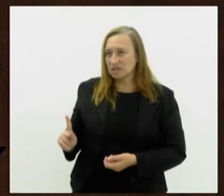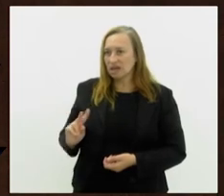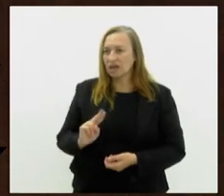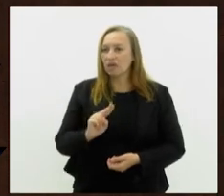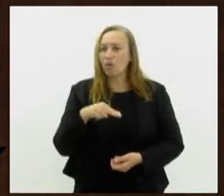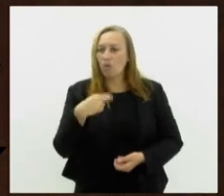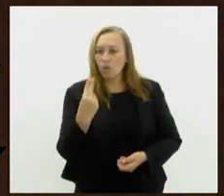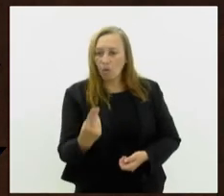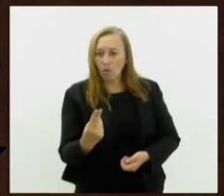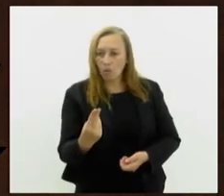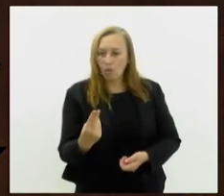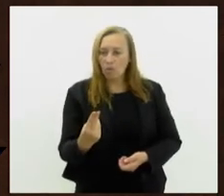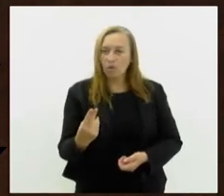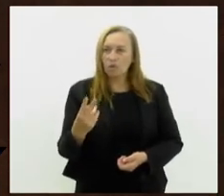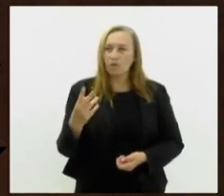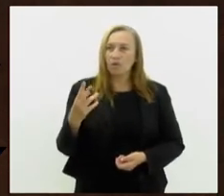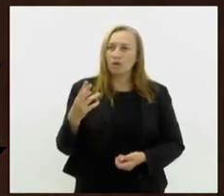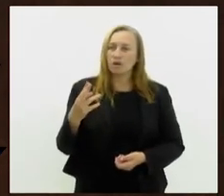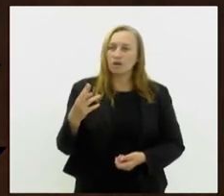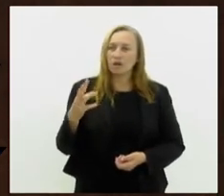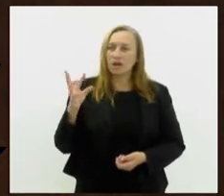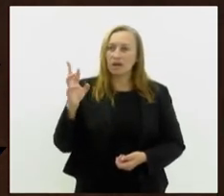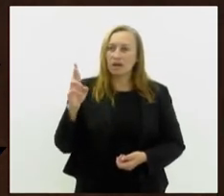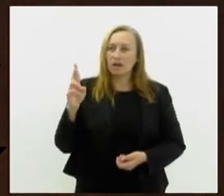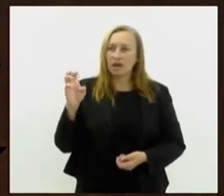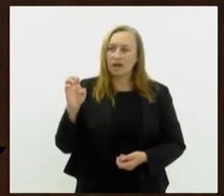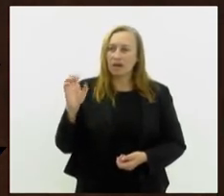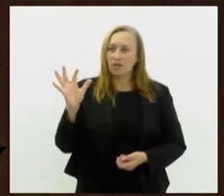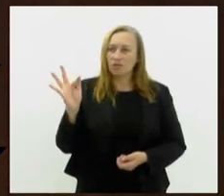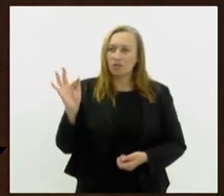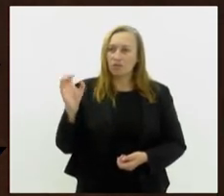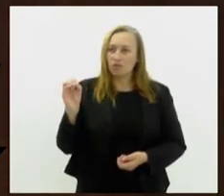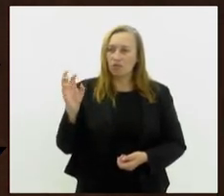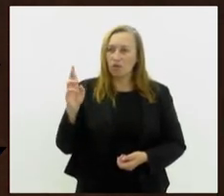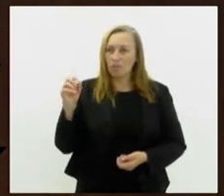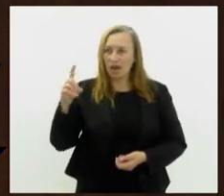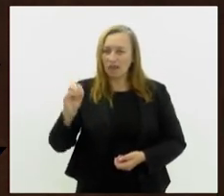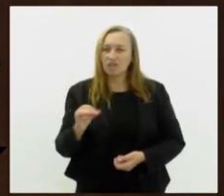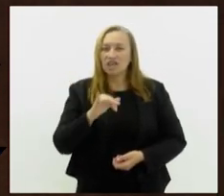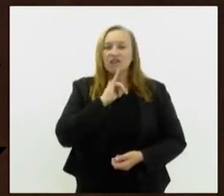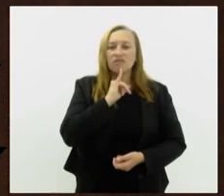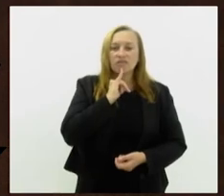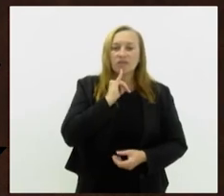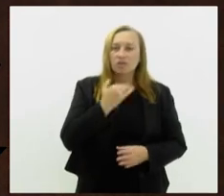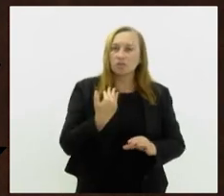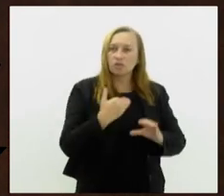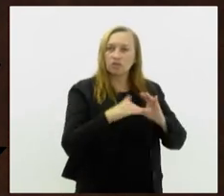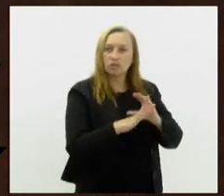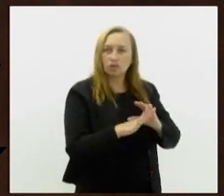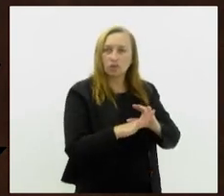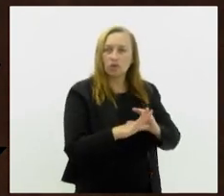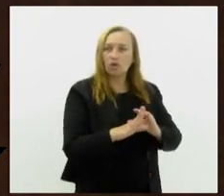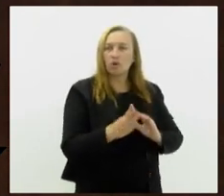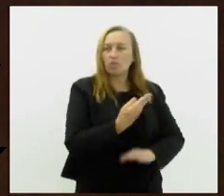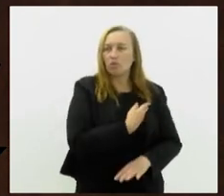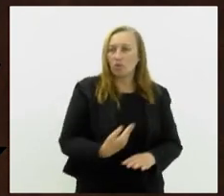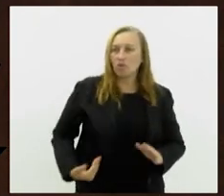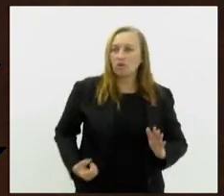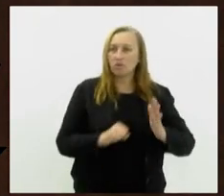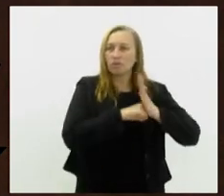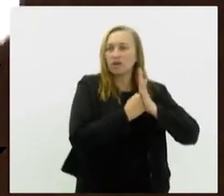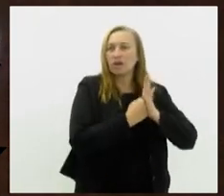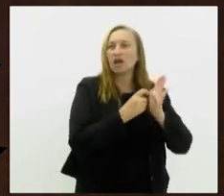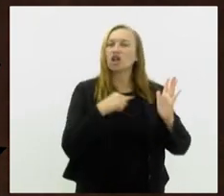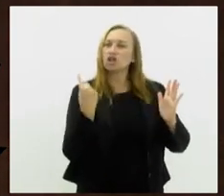reformados. Infelizmente, quando foi o projeto para o governo, foi vetado, nós